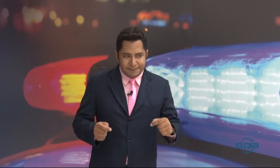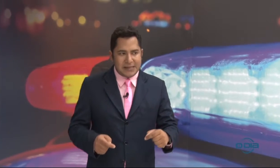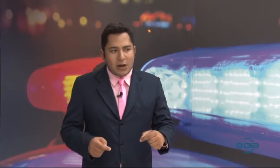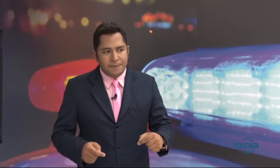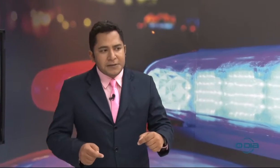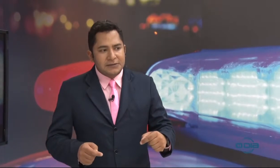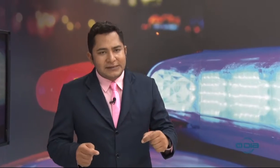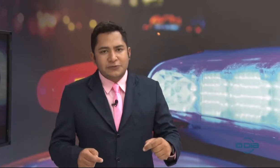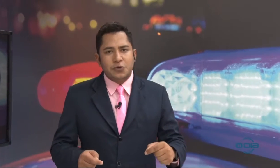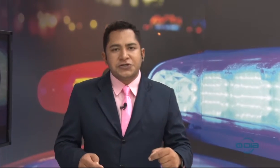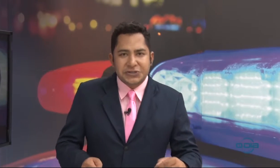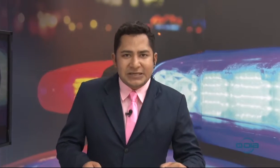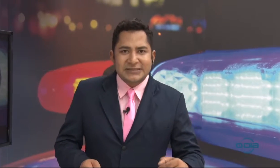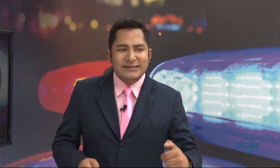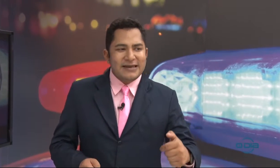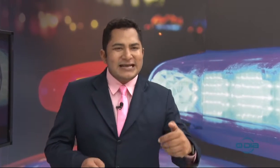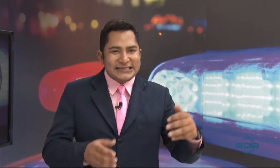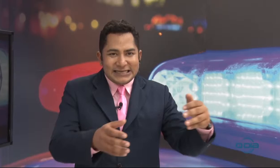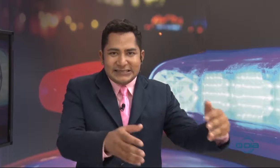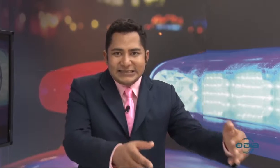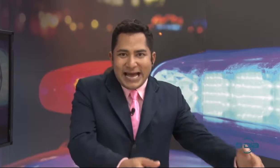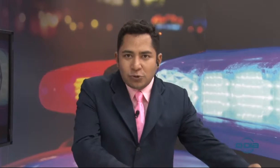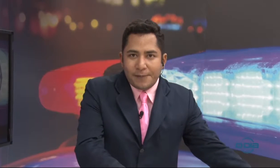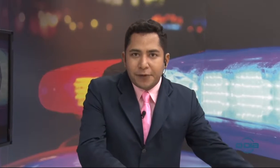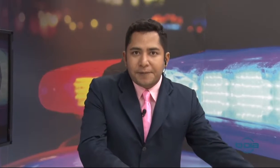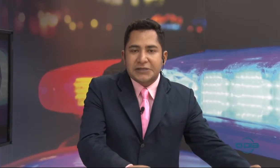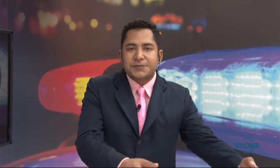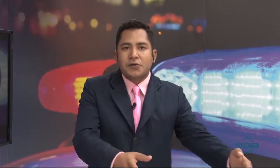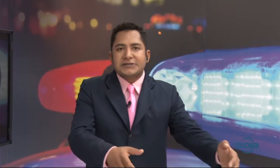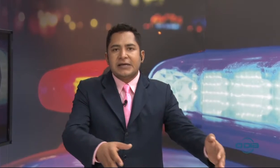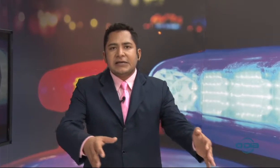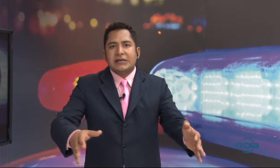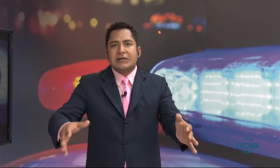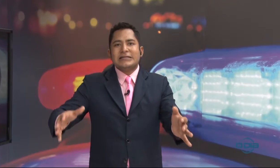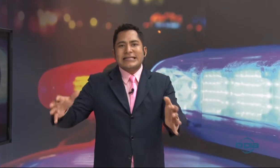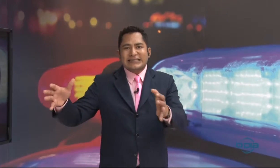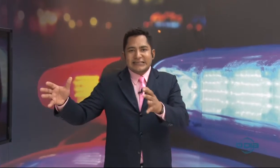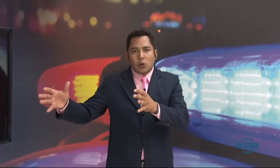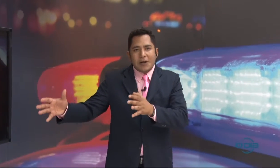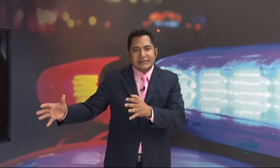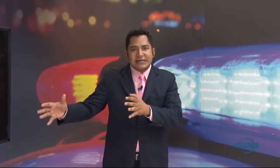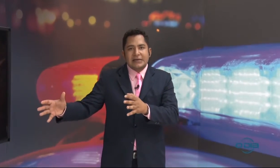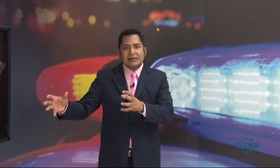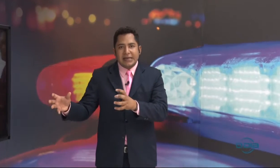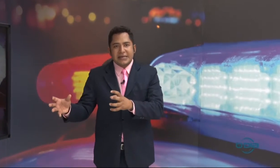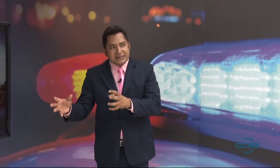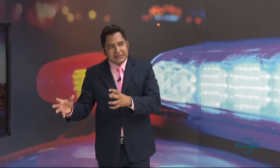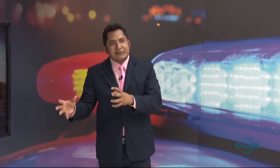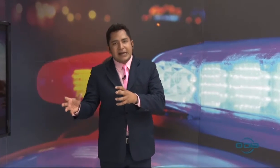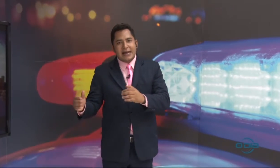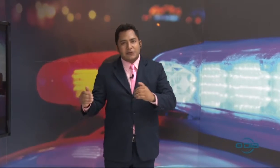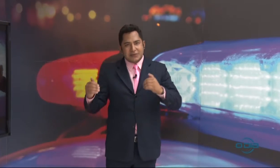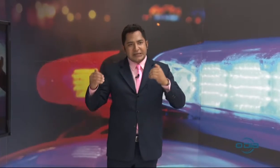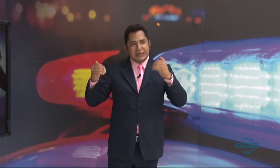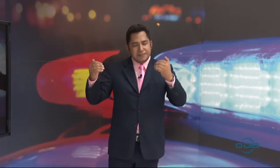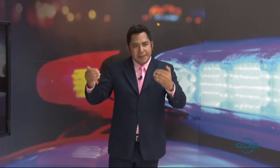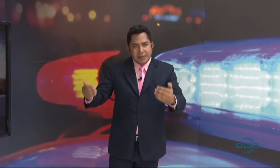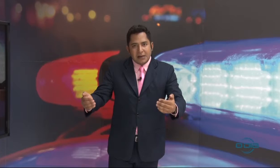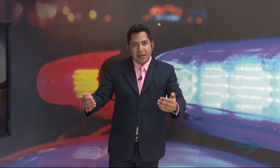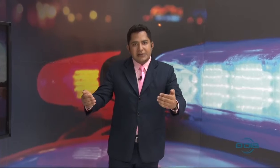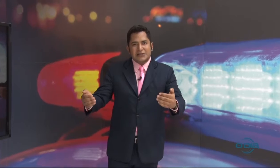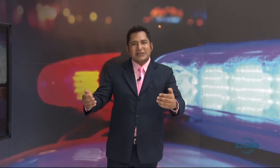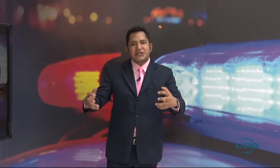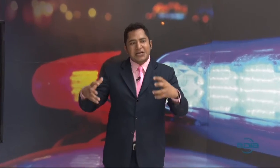nossa capital. Dentro de instantes, ele teria assassinado a própria esposa e, na sequência, teria se entregado. Nossa